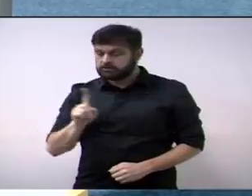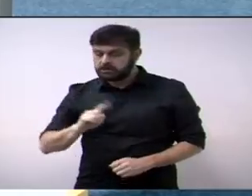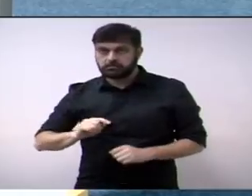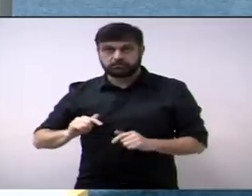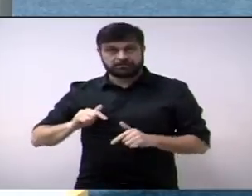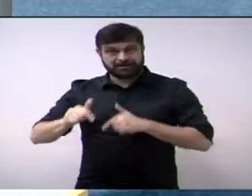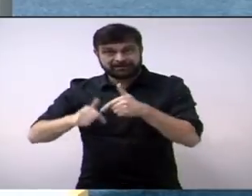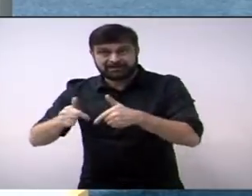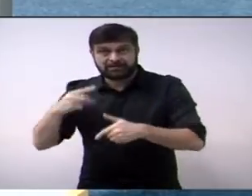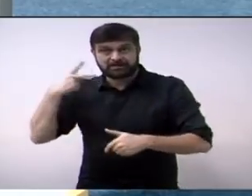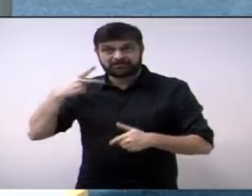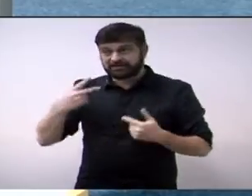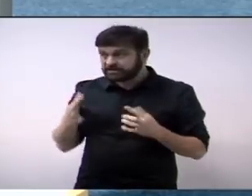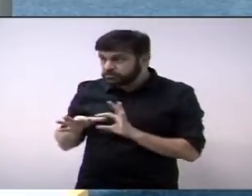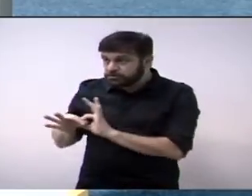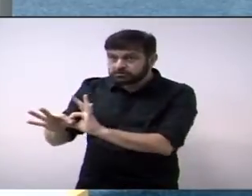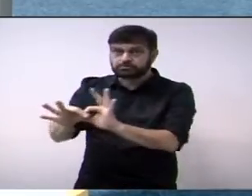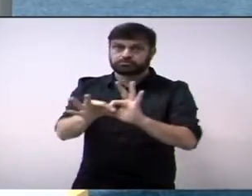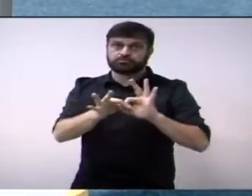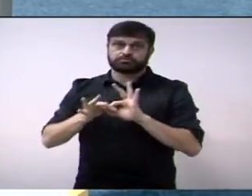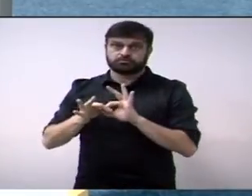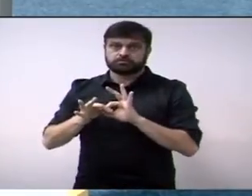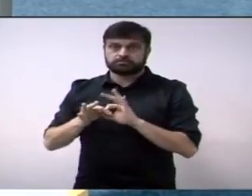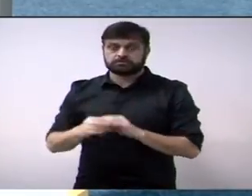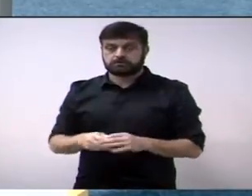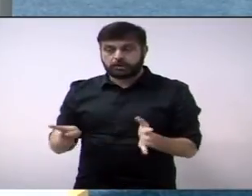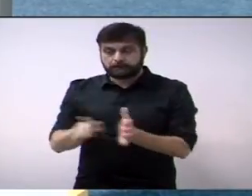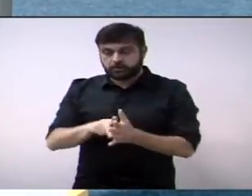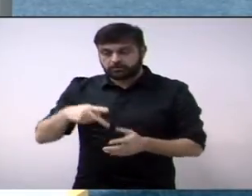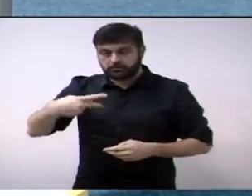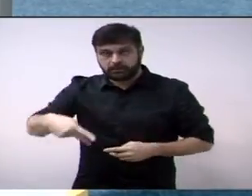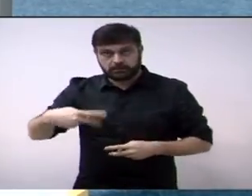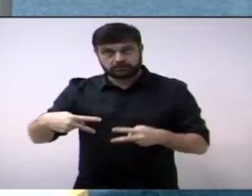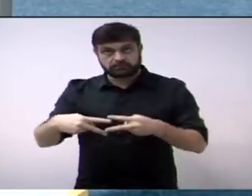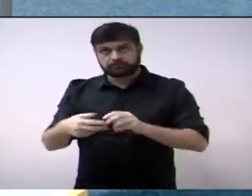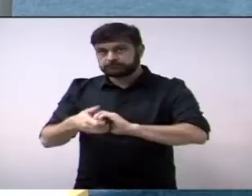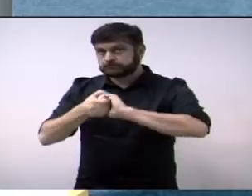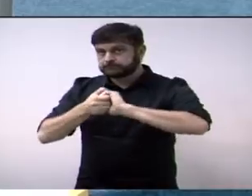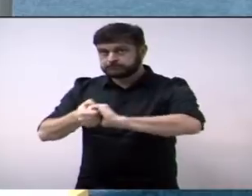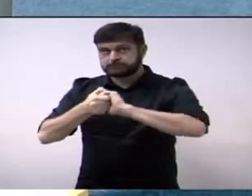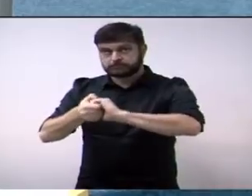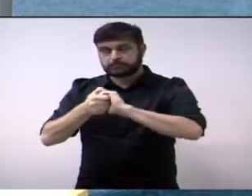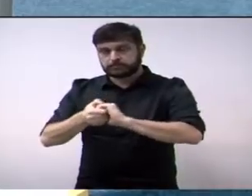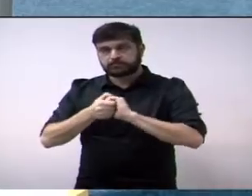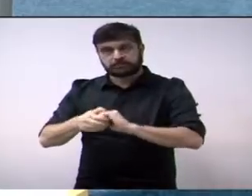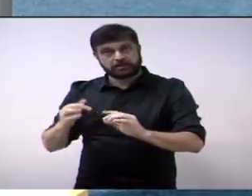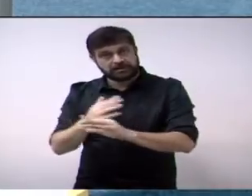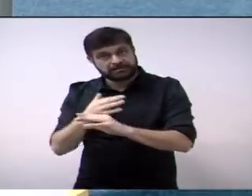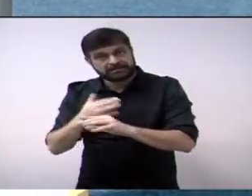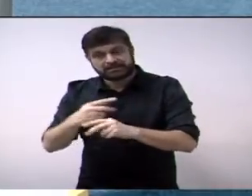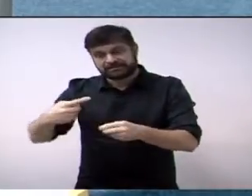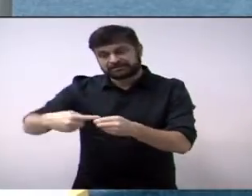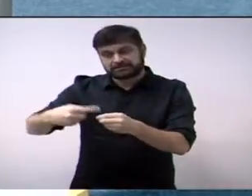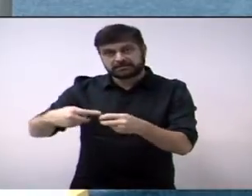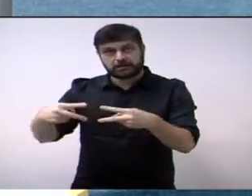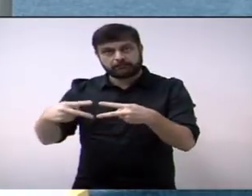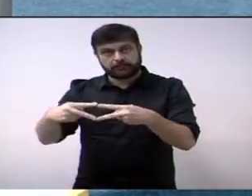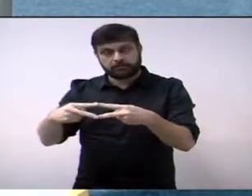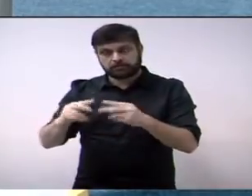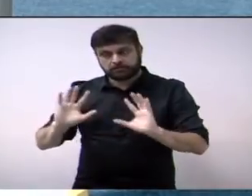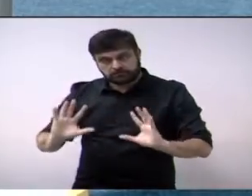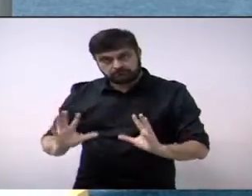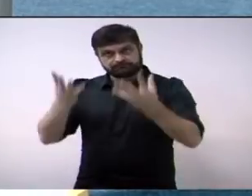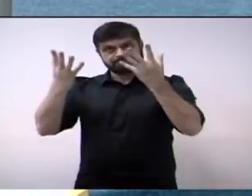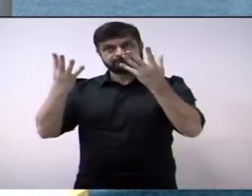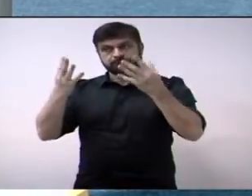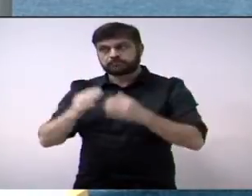de todos os vereadores dessa casa, do nosso município de Paulínia. Parabéns, Paulínia, mais um ano, né,